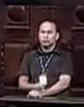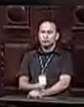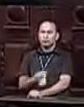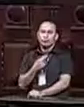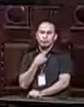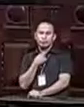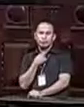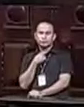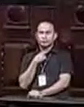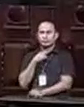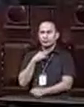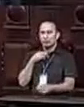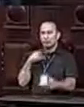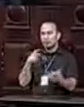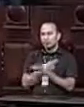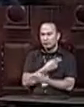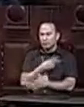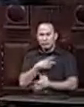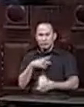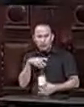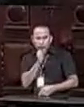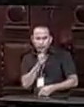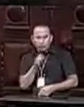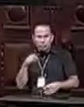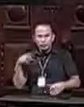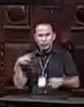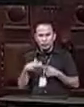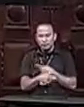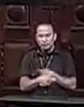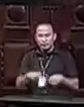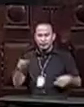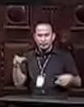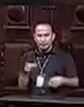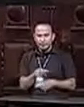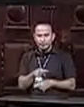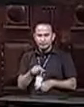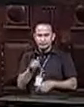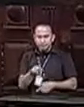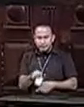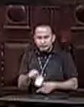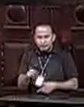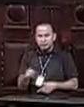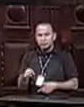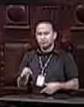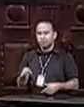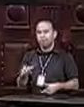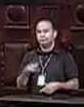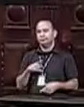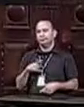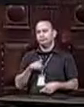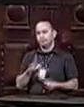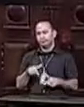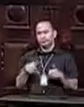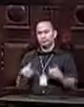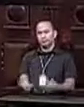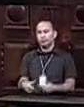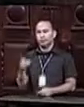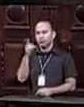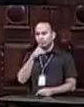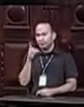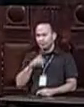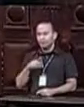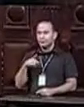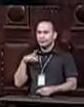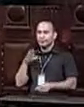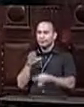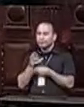para outra decidir que vai cortar, e teria cortado se não fosse a liminar obtida em plantão judiciário um domingo pela Defensoria